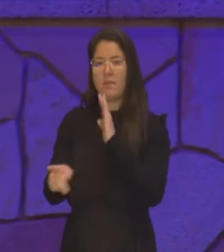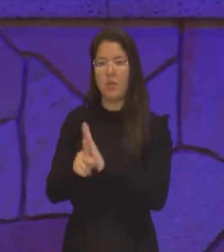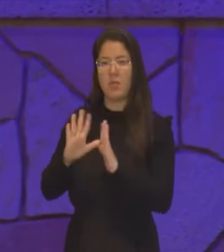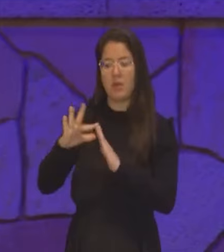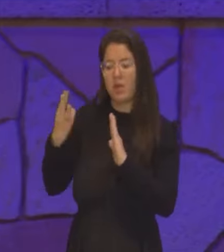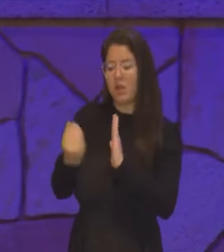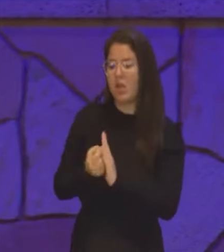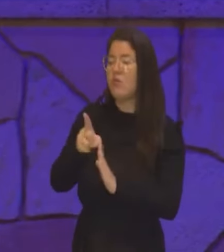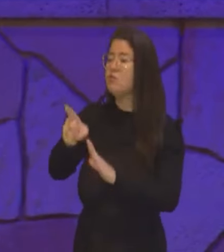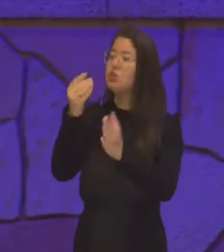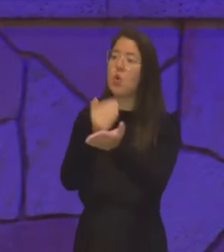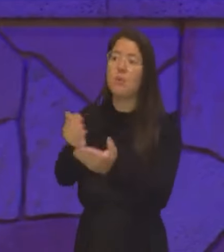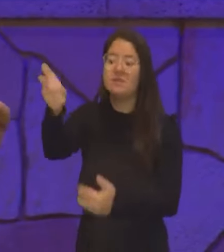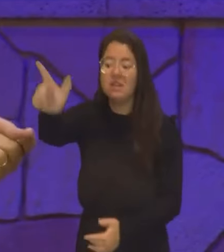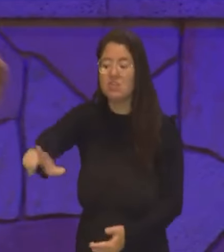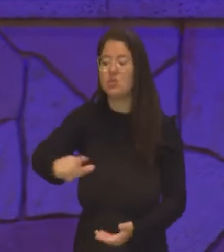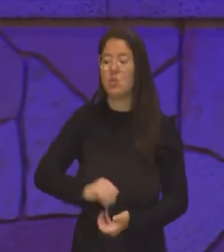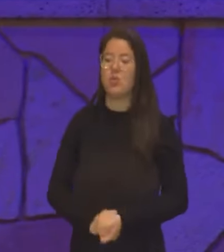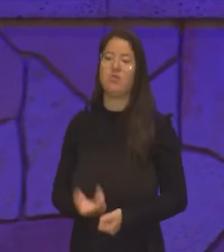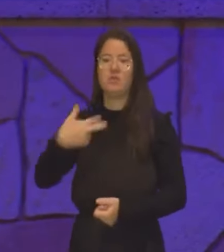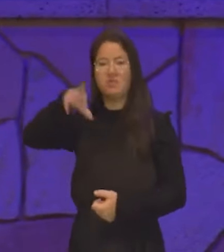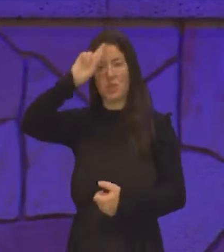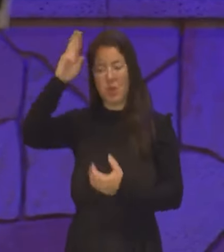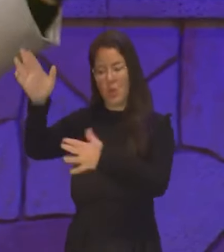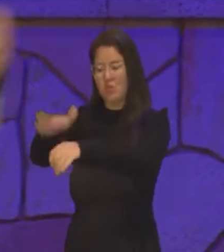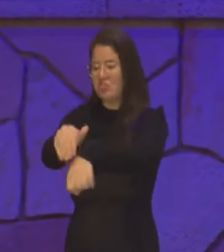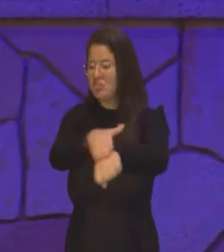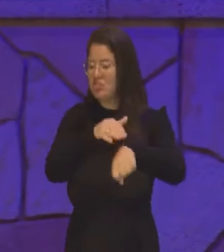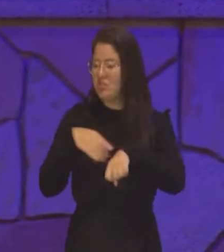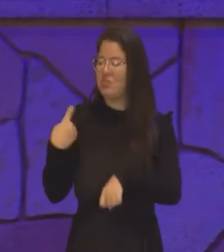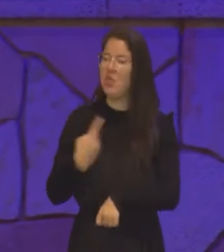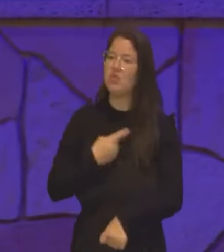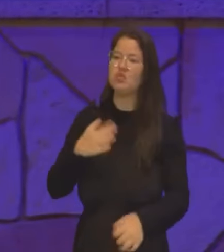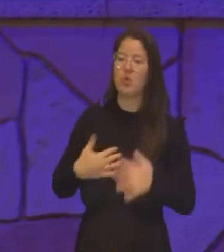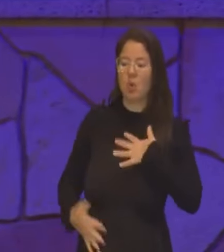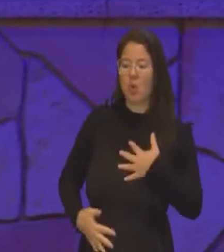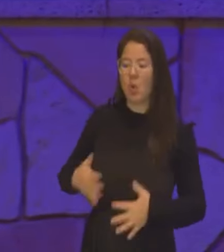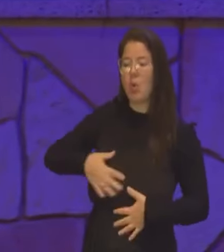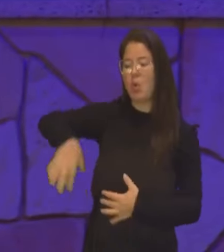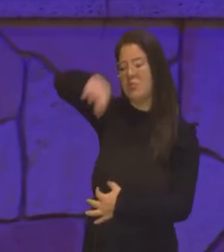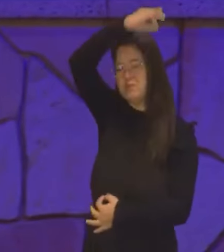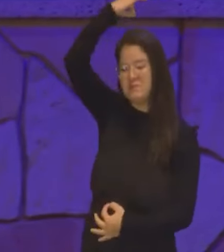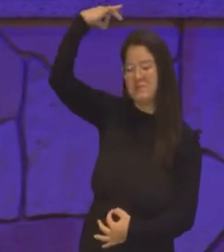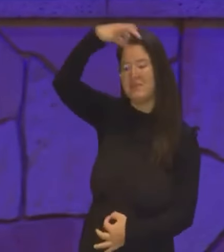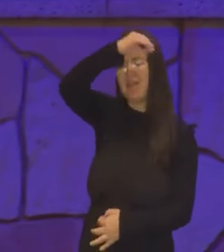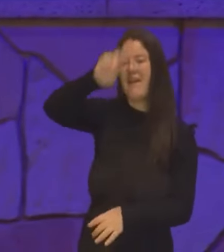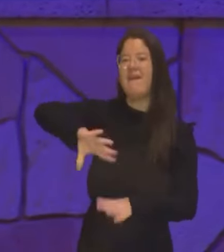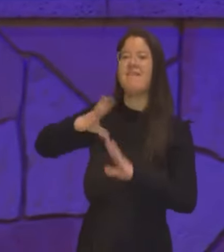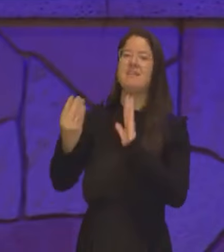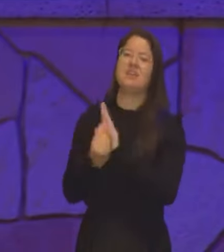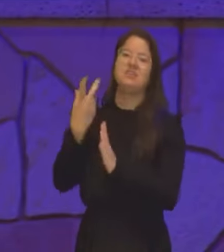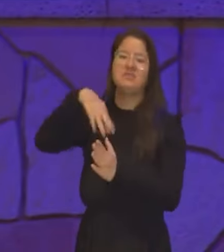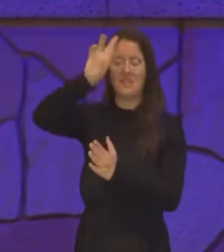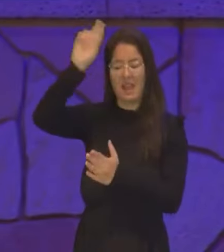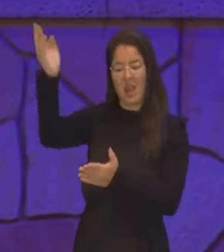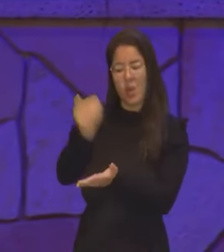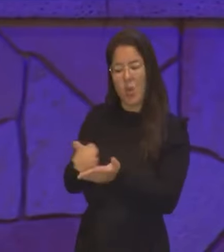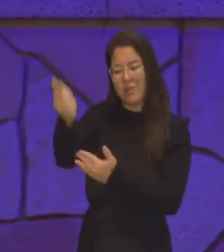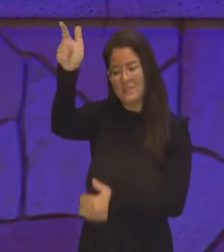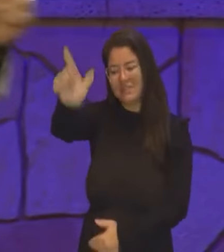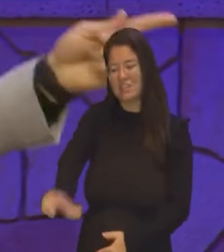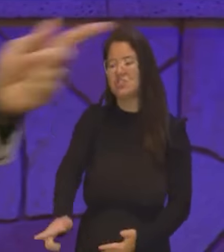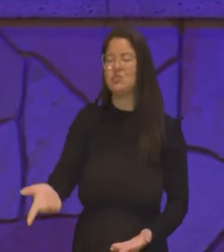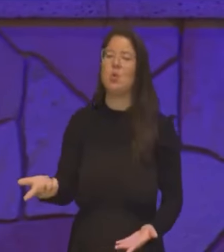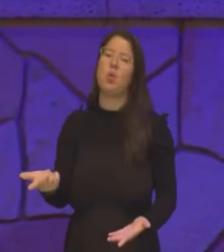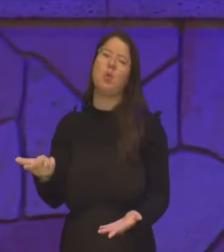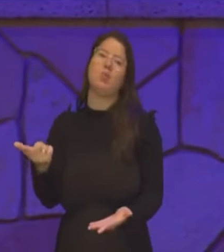a você recomeçar. O Senhor nos convida como corpo espiritual, como a igreja do Senhor, a nós recomeçarmos